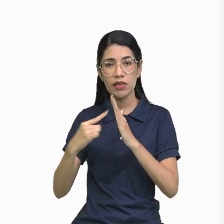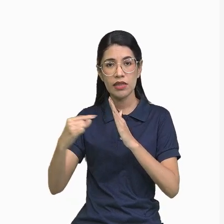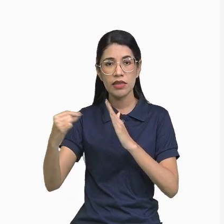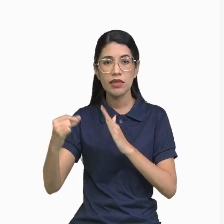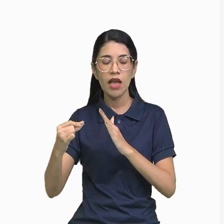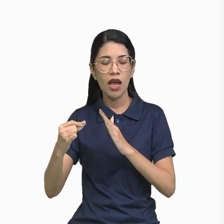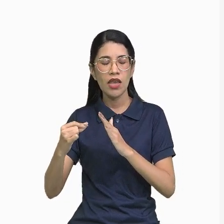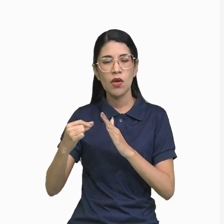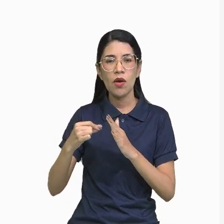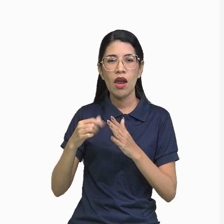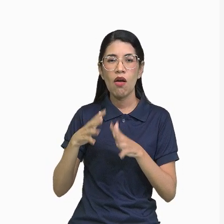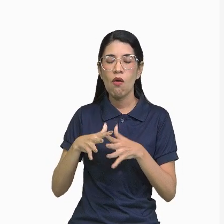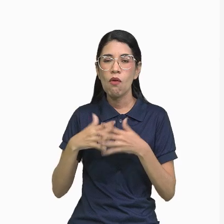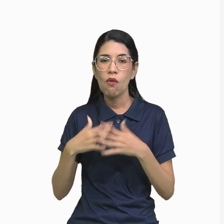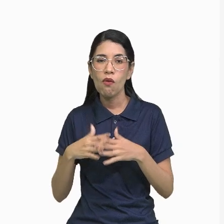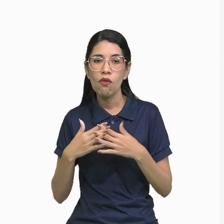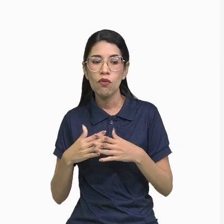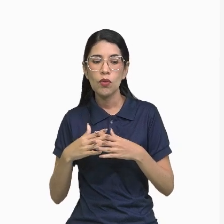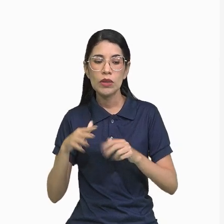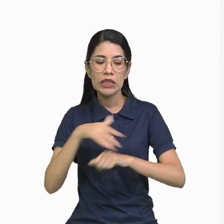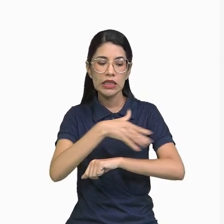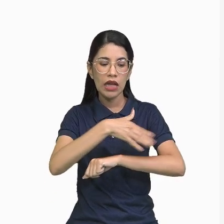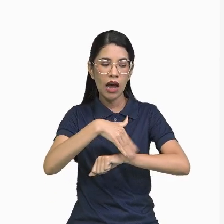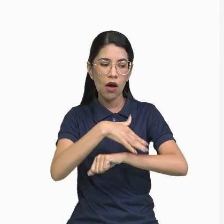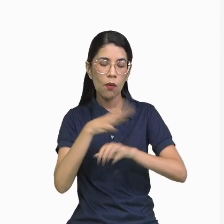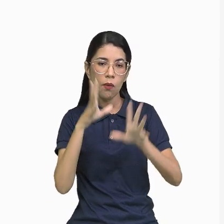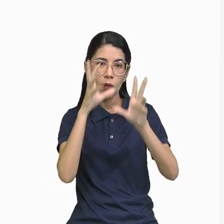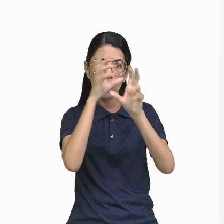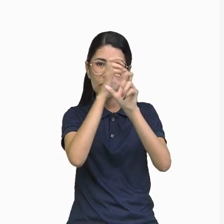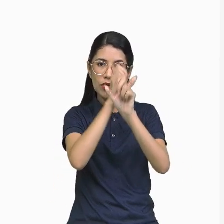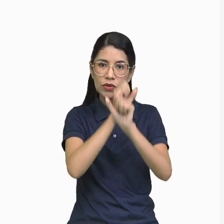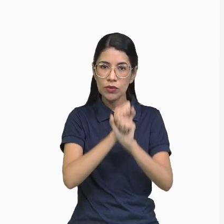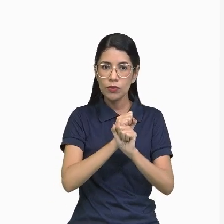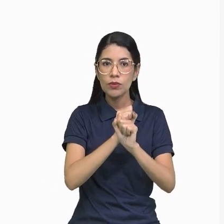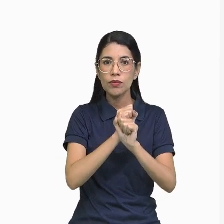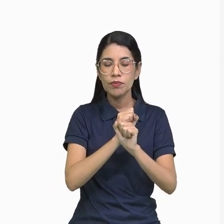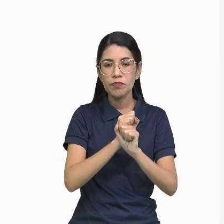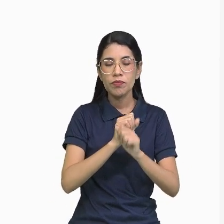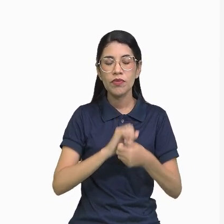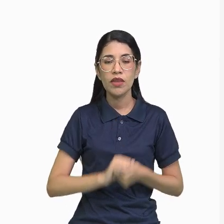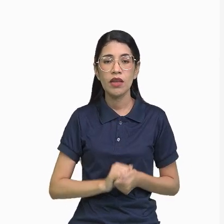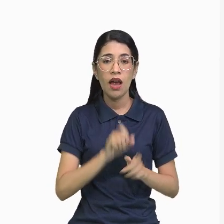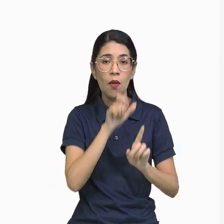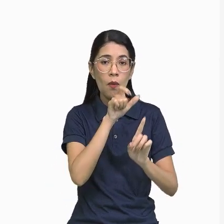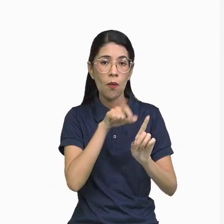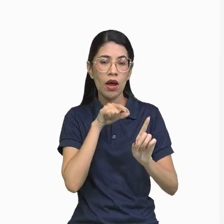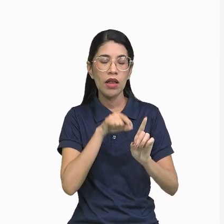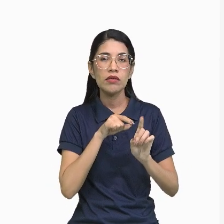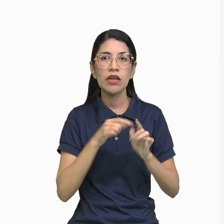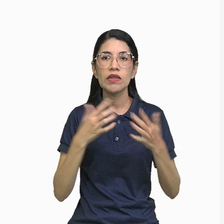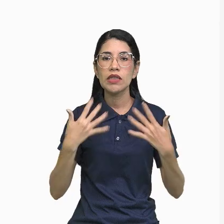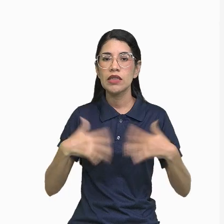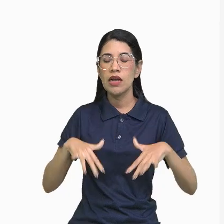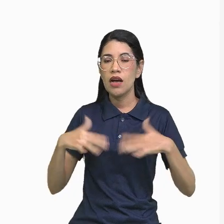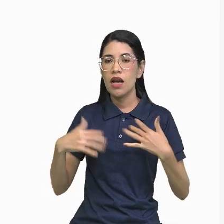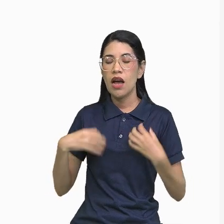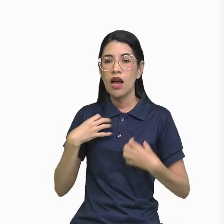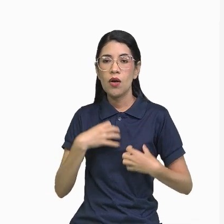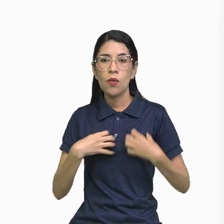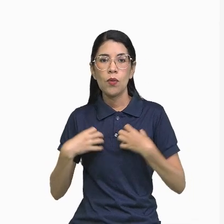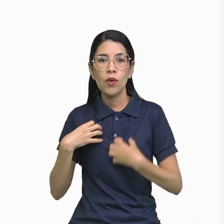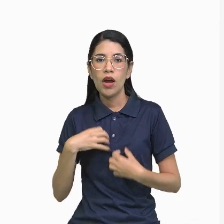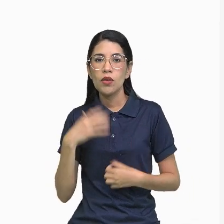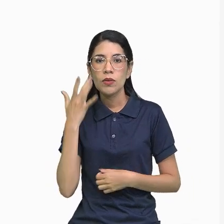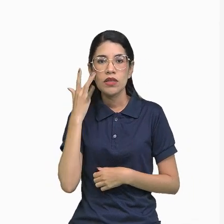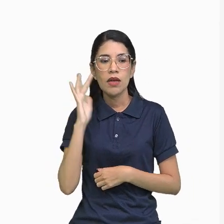aos tropeços e parou no beco escurecido pelo crepúsculo. Macabea ficou um pouco aturdida, sem saber